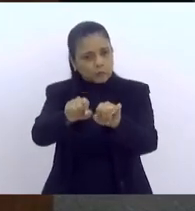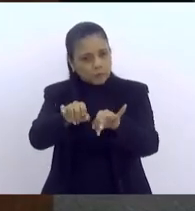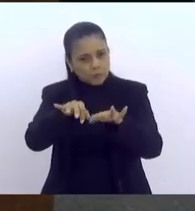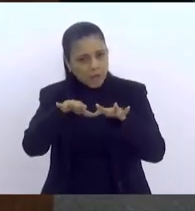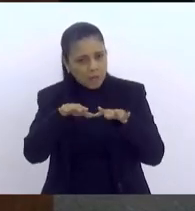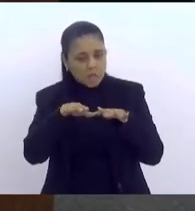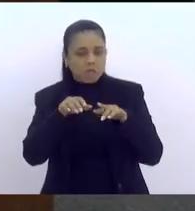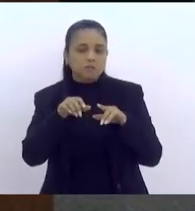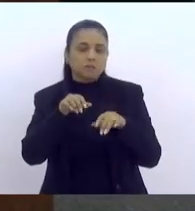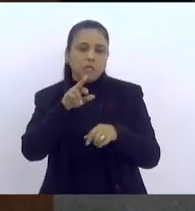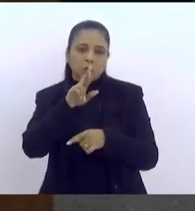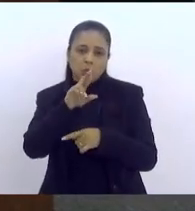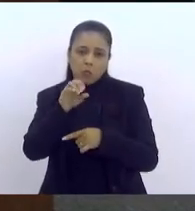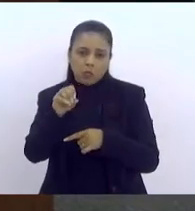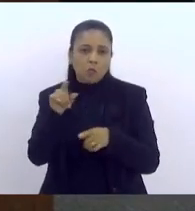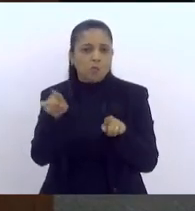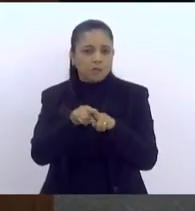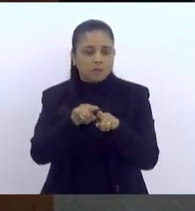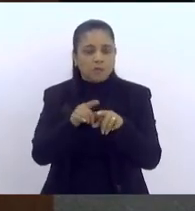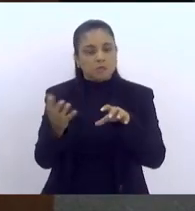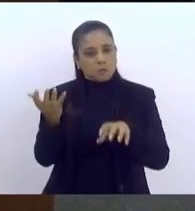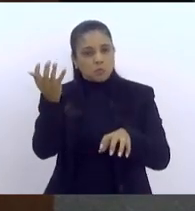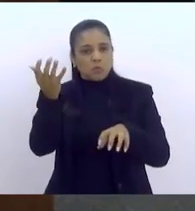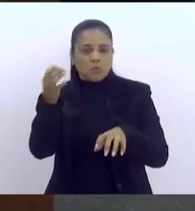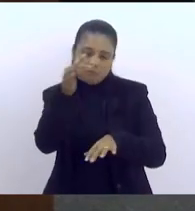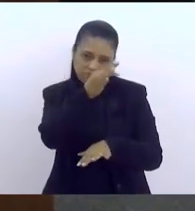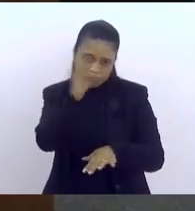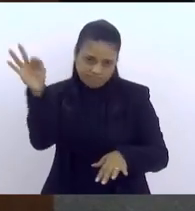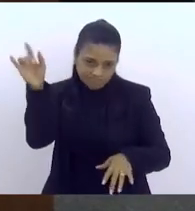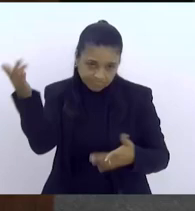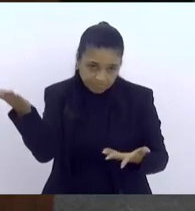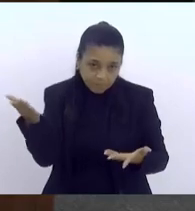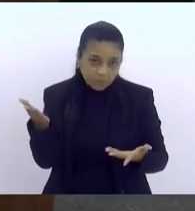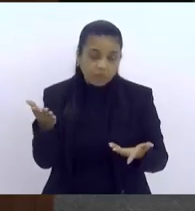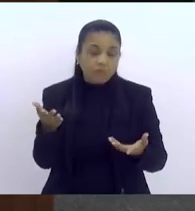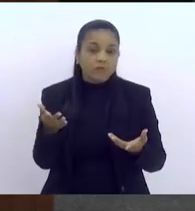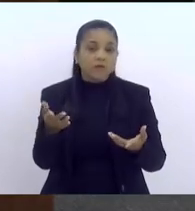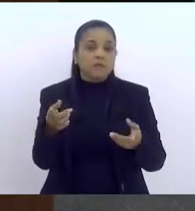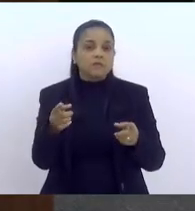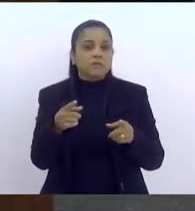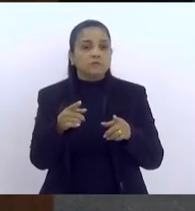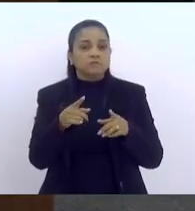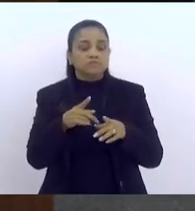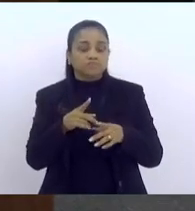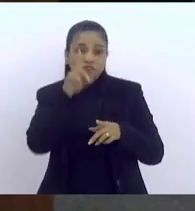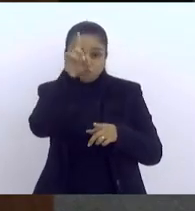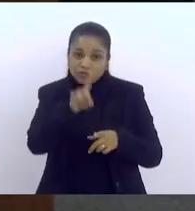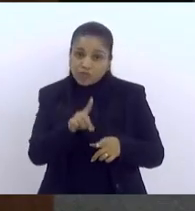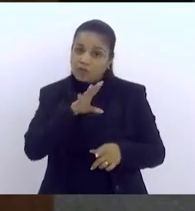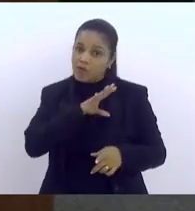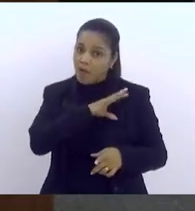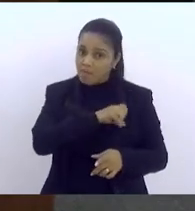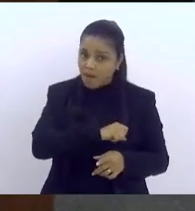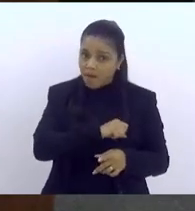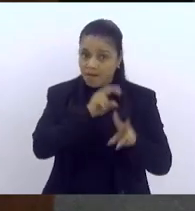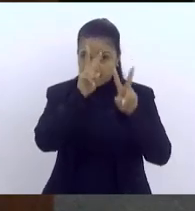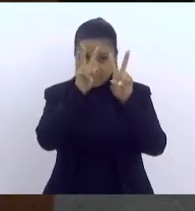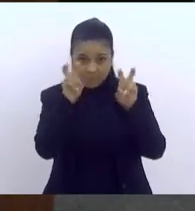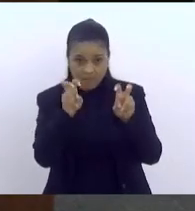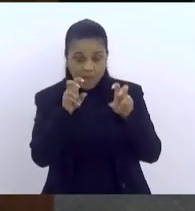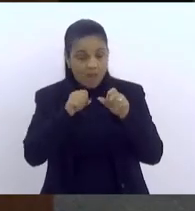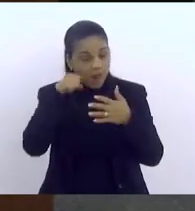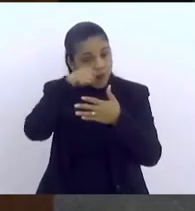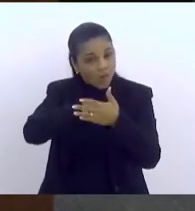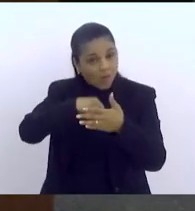como também no Congresso Nacional. Então, lembrar que, quando falamos do direito de amar e da luta pelo